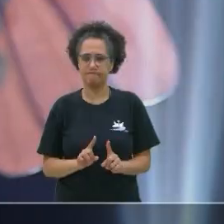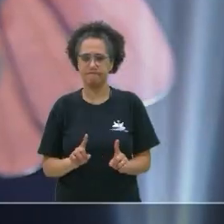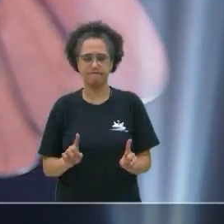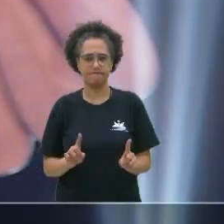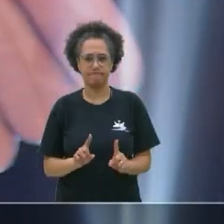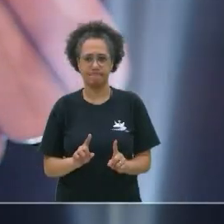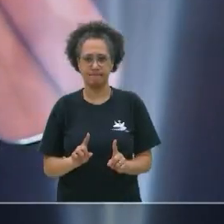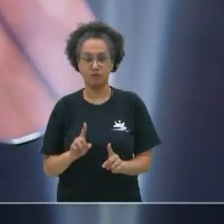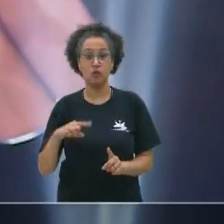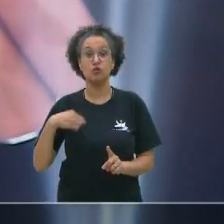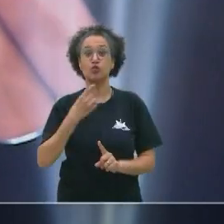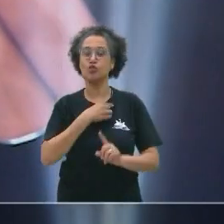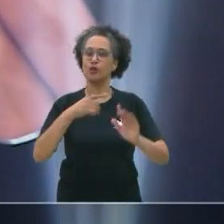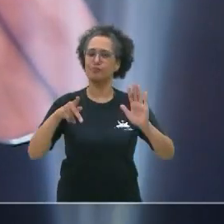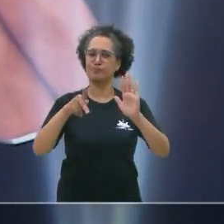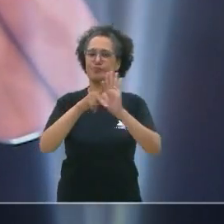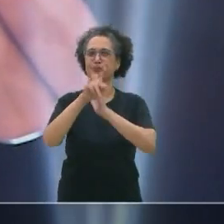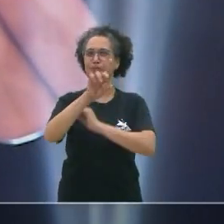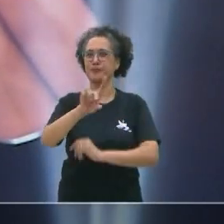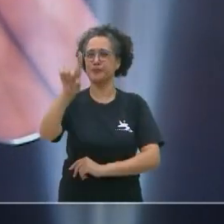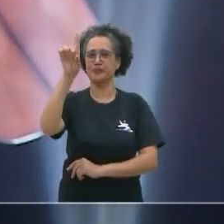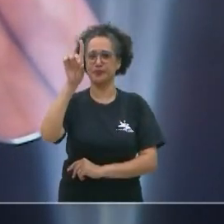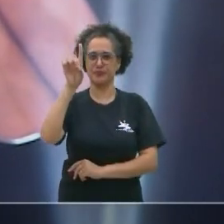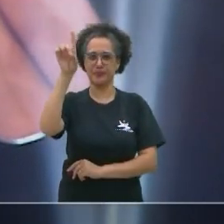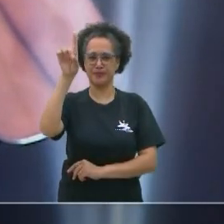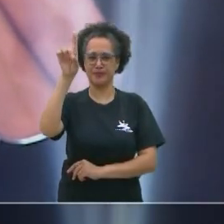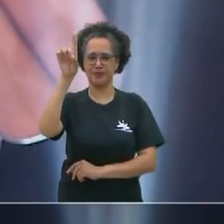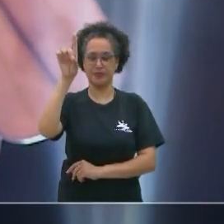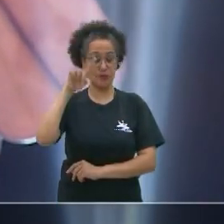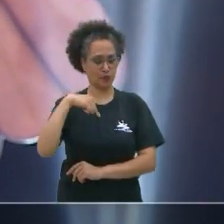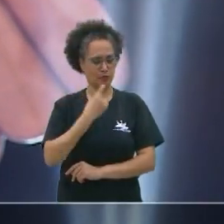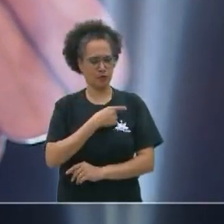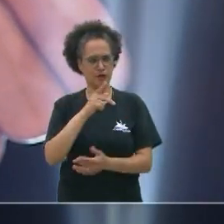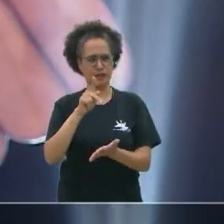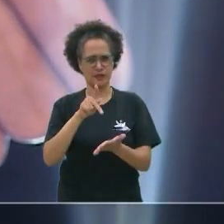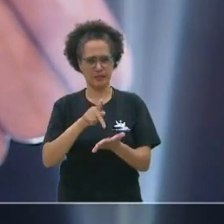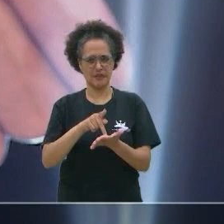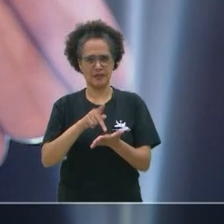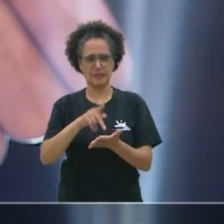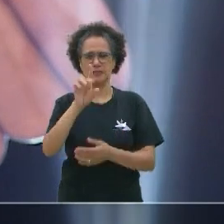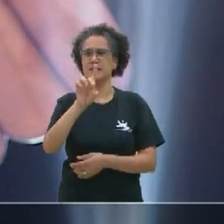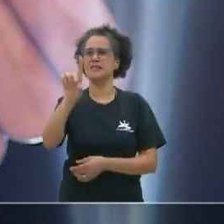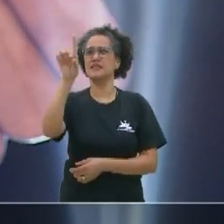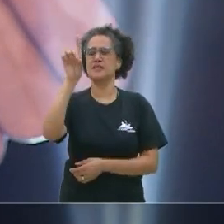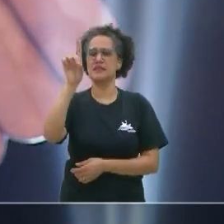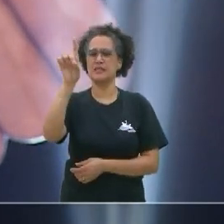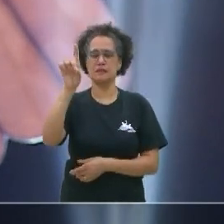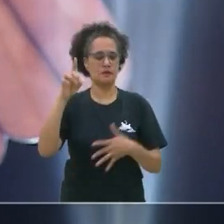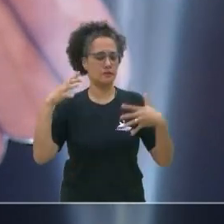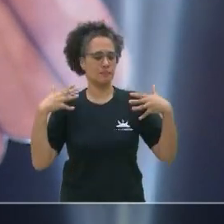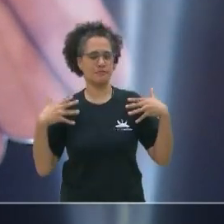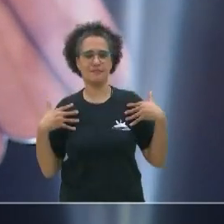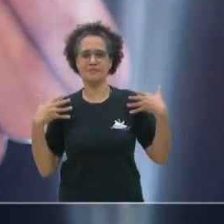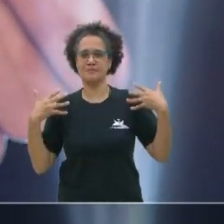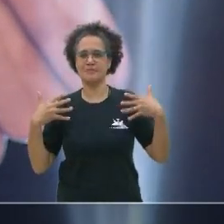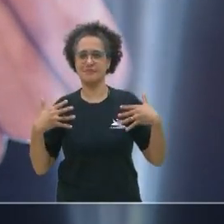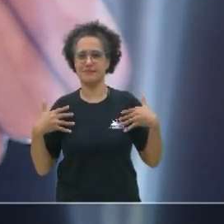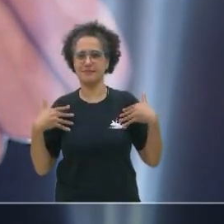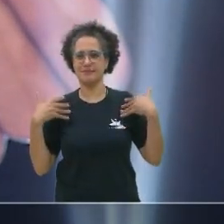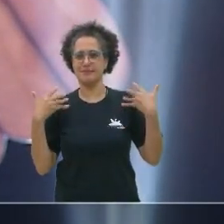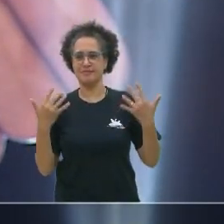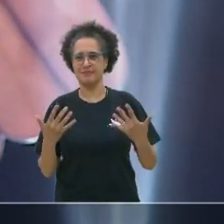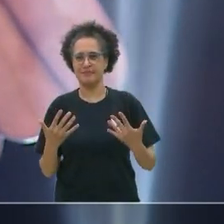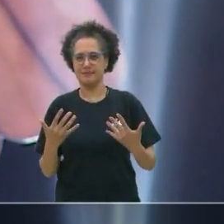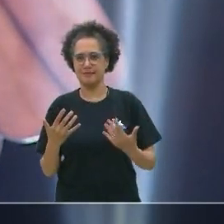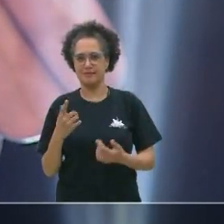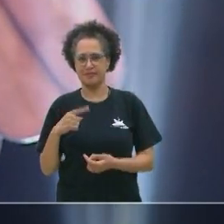Somos de Deus. E para sermos realmente de Deus, a alegria deve estar